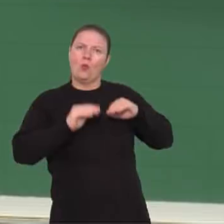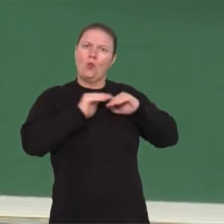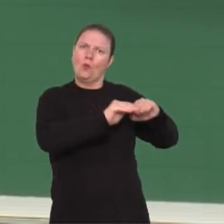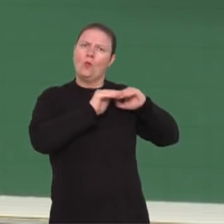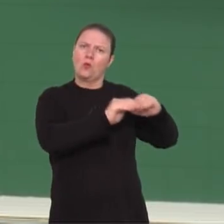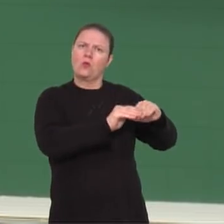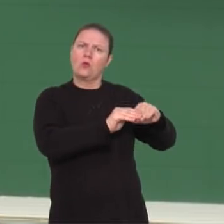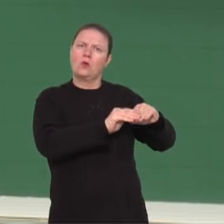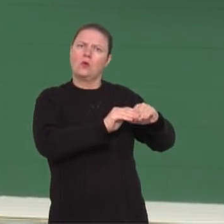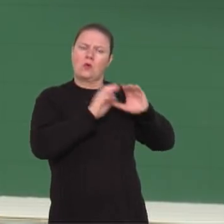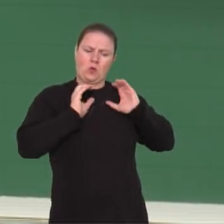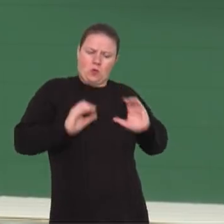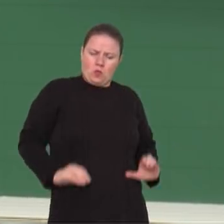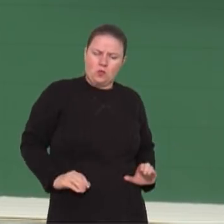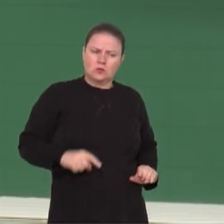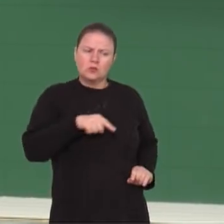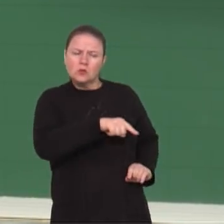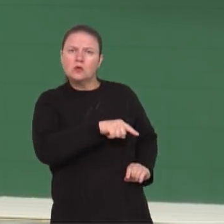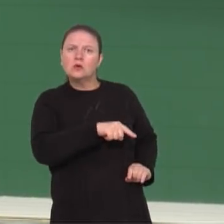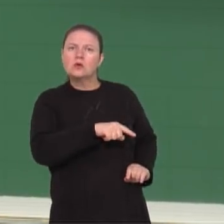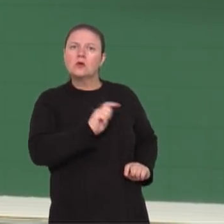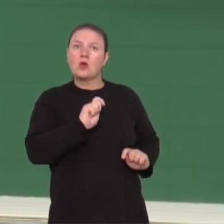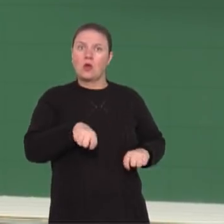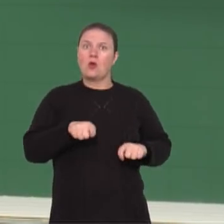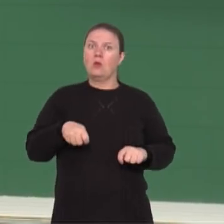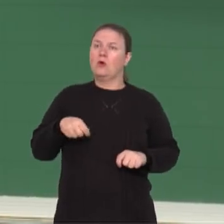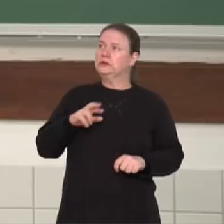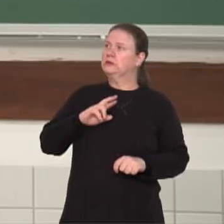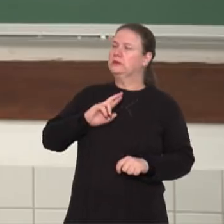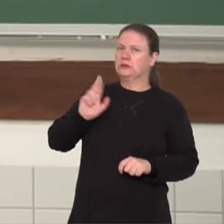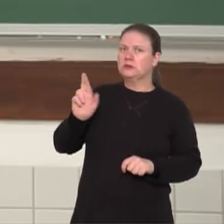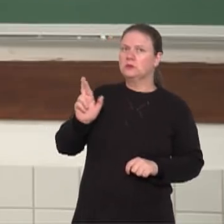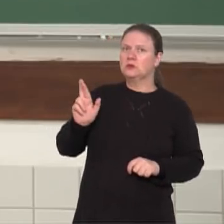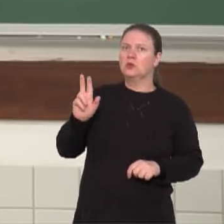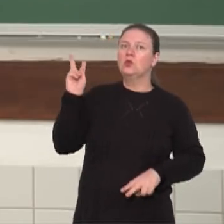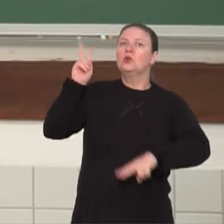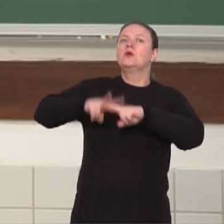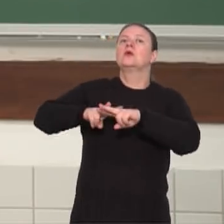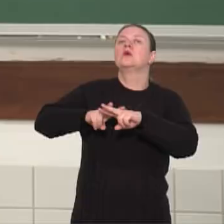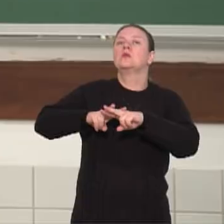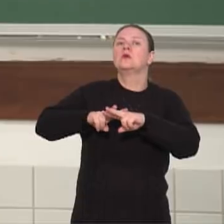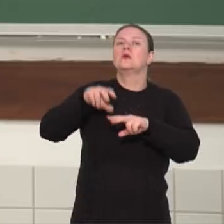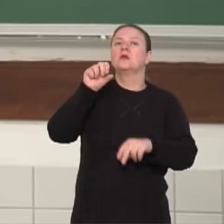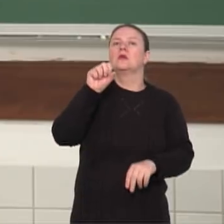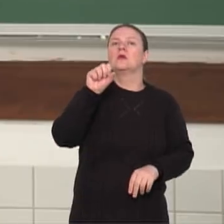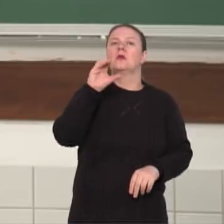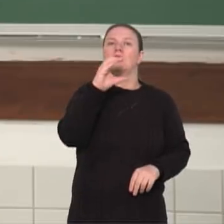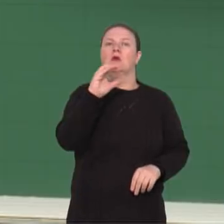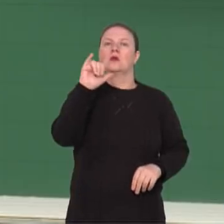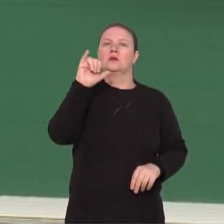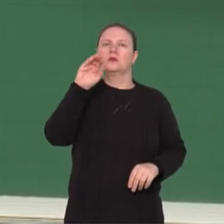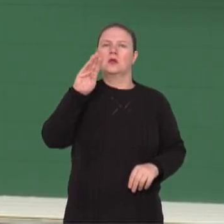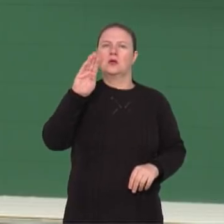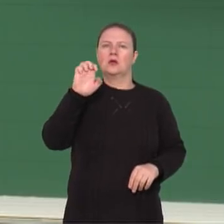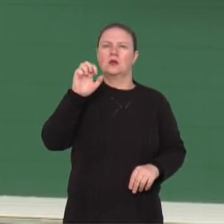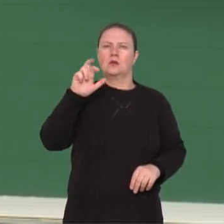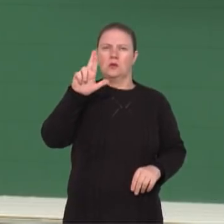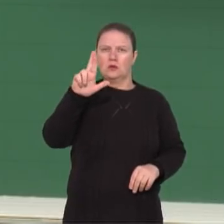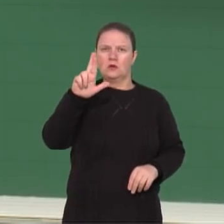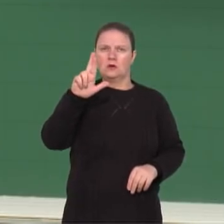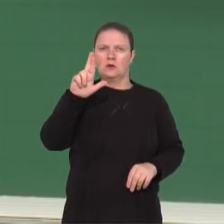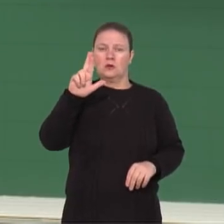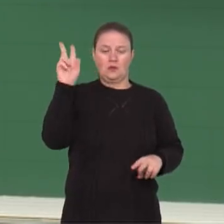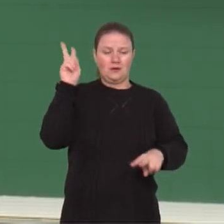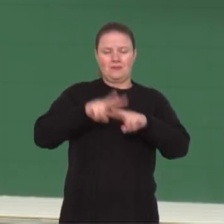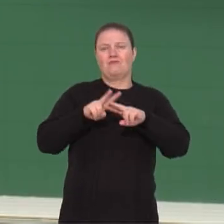moral, a sua conduta, enfim, eu posso responder por cybercrime. Até se eu resolvo publicar uma foto de um